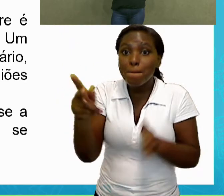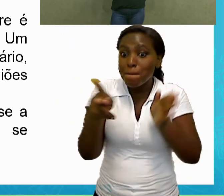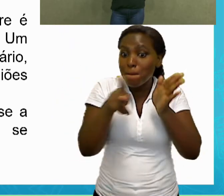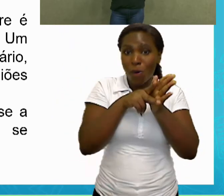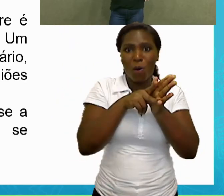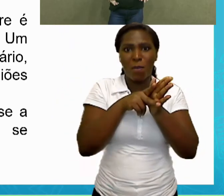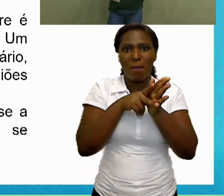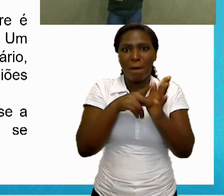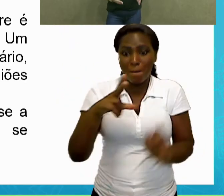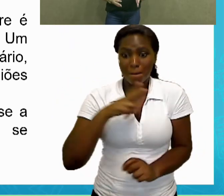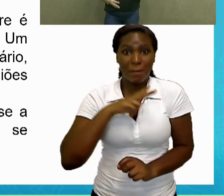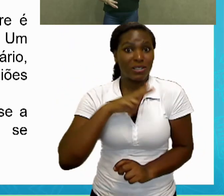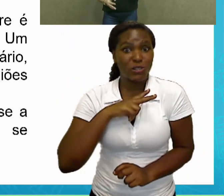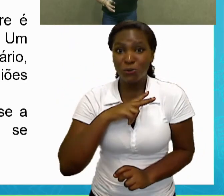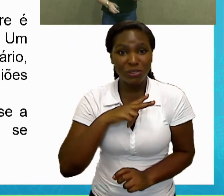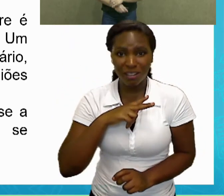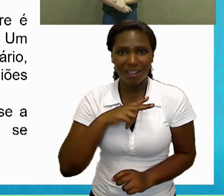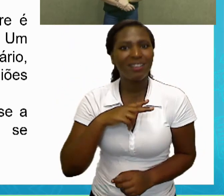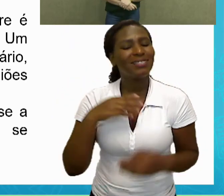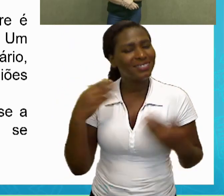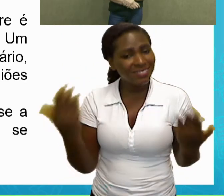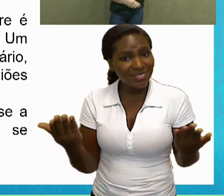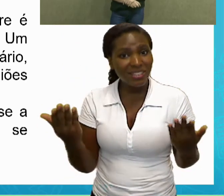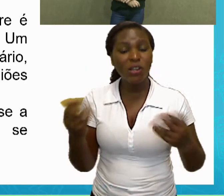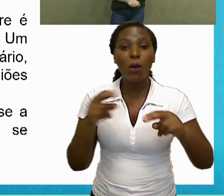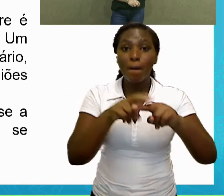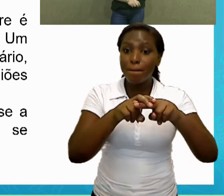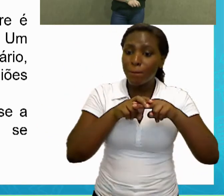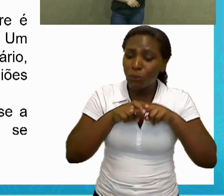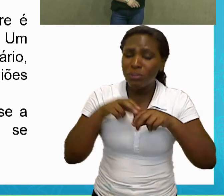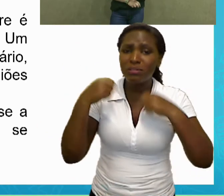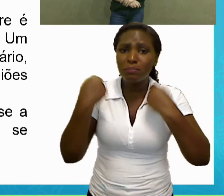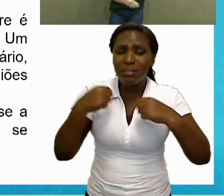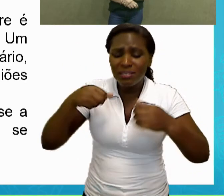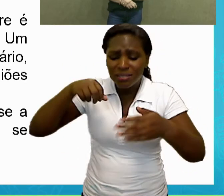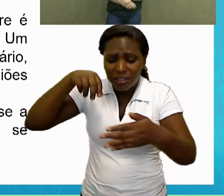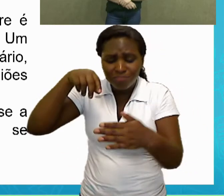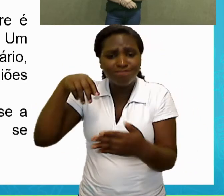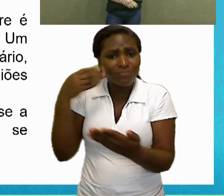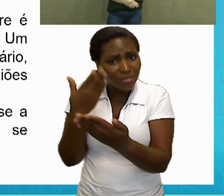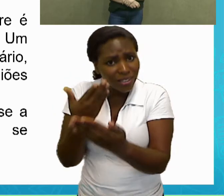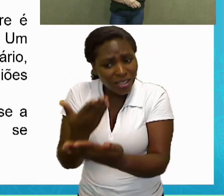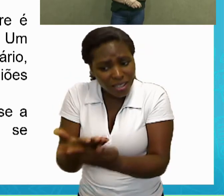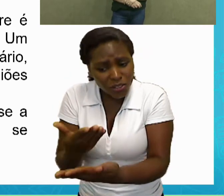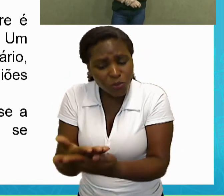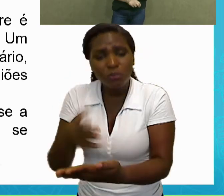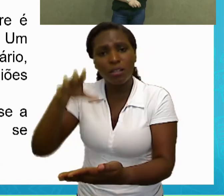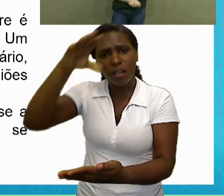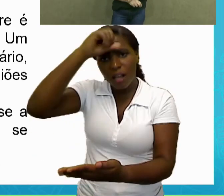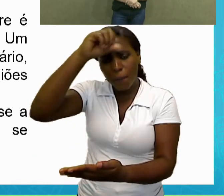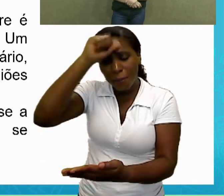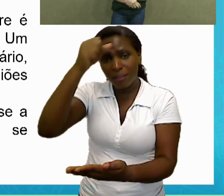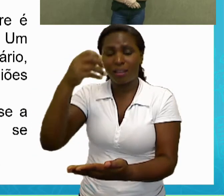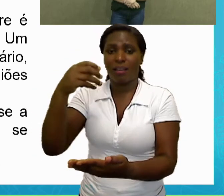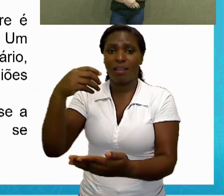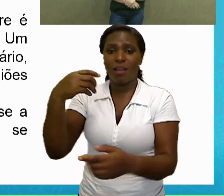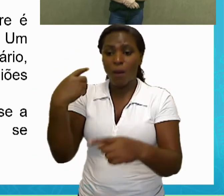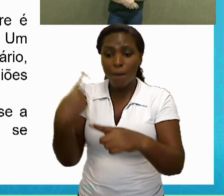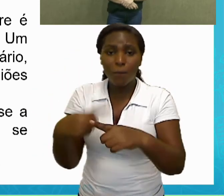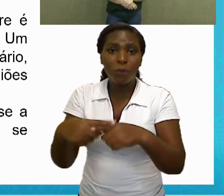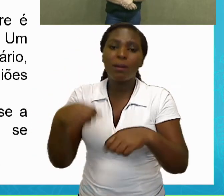parte está ligada com o aprendizado, porque sempre é necessário ter uma opinião para se viver